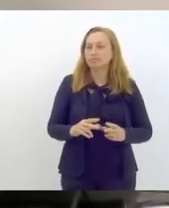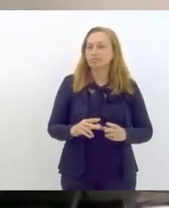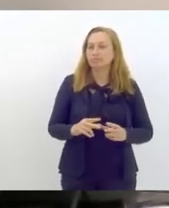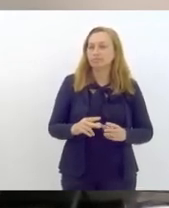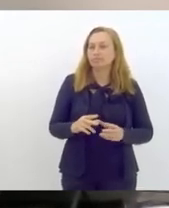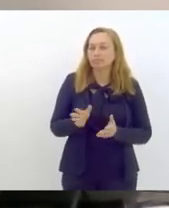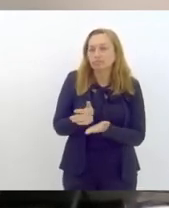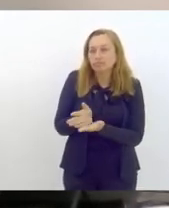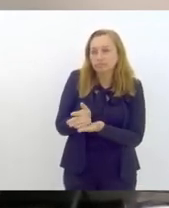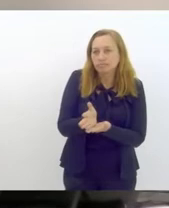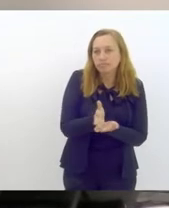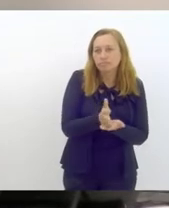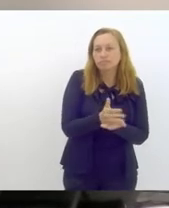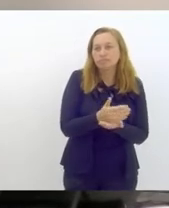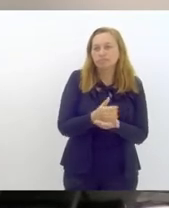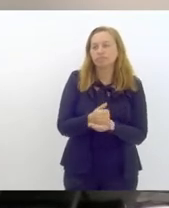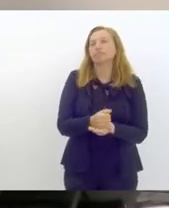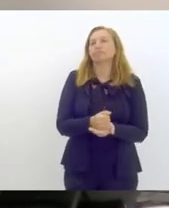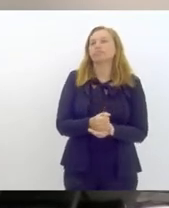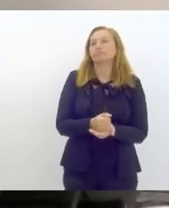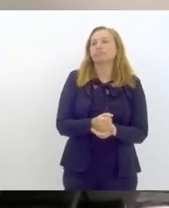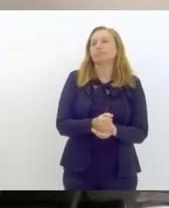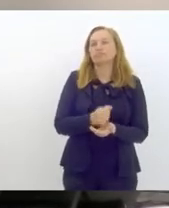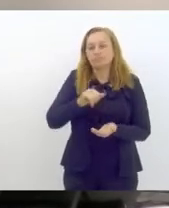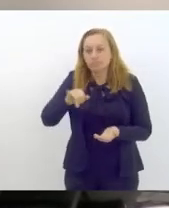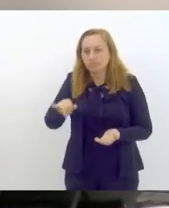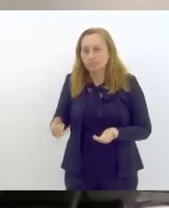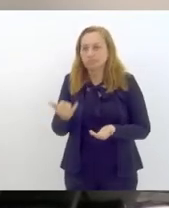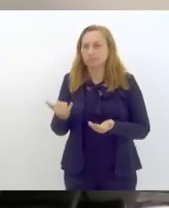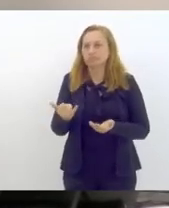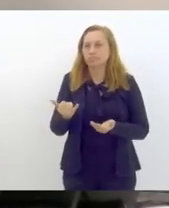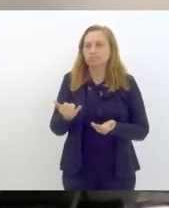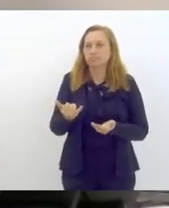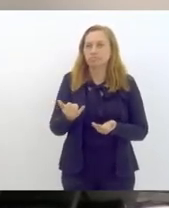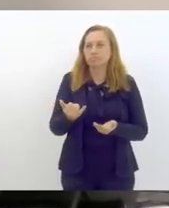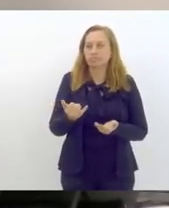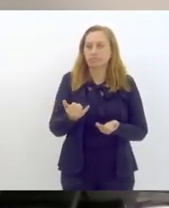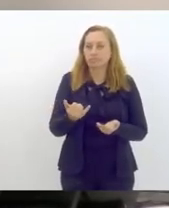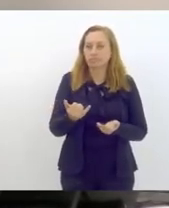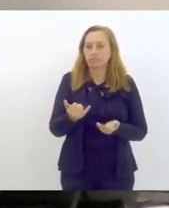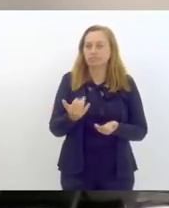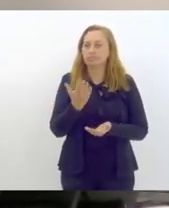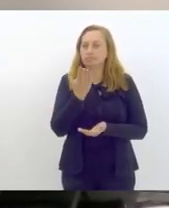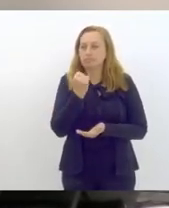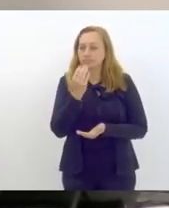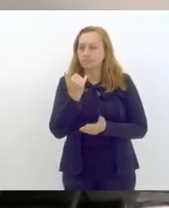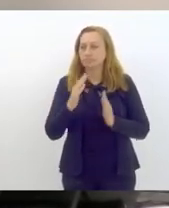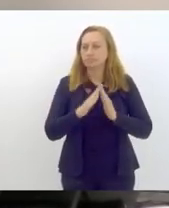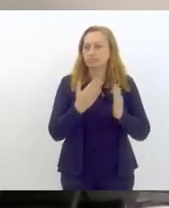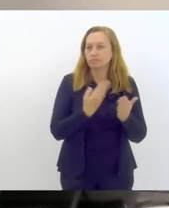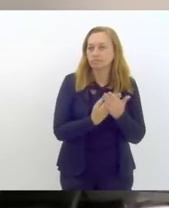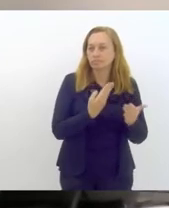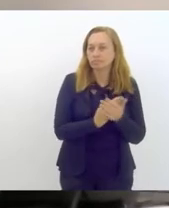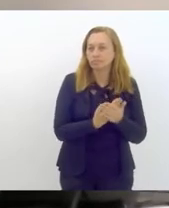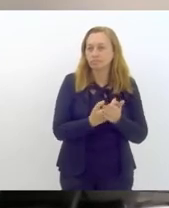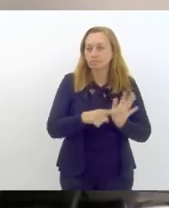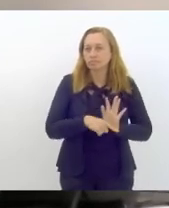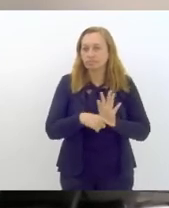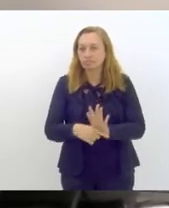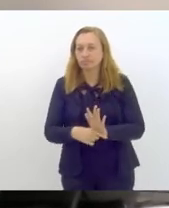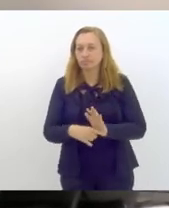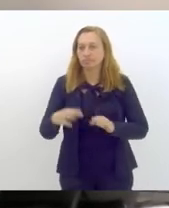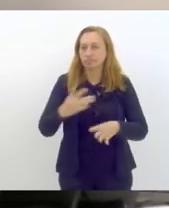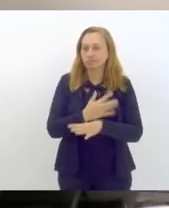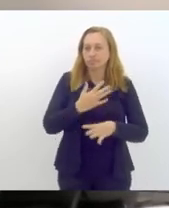da produção da merenda escolar. Autoria do projeto Engenhando a Cidade,